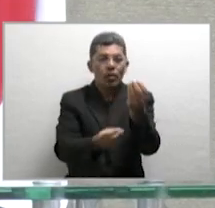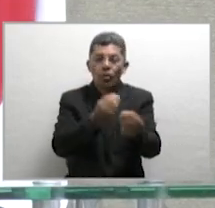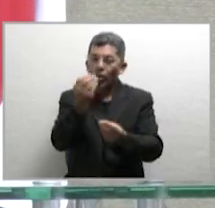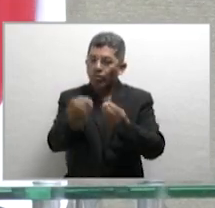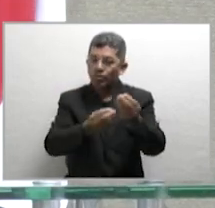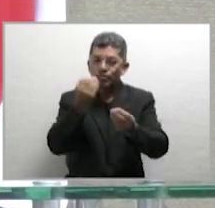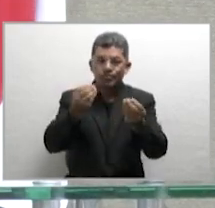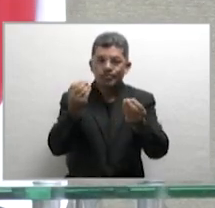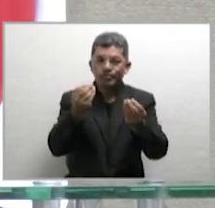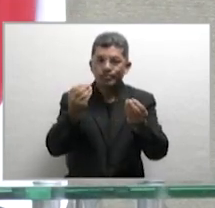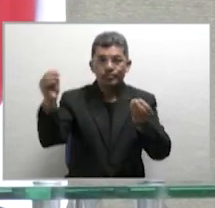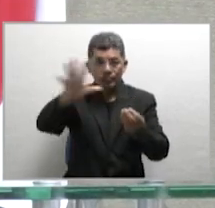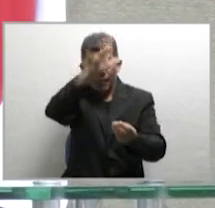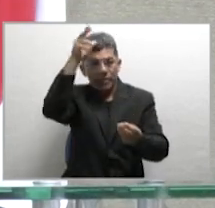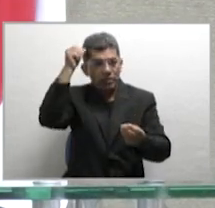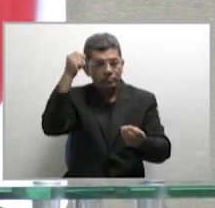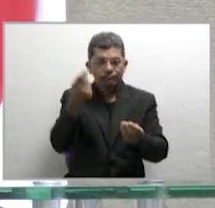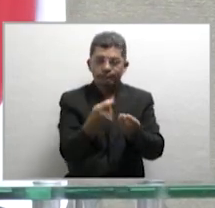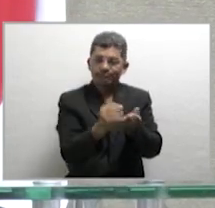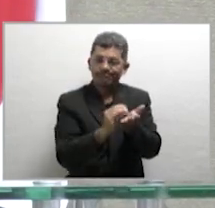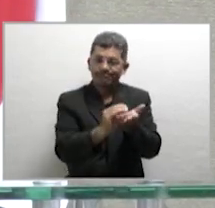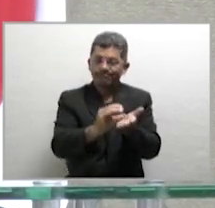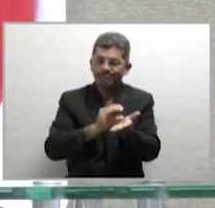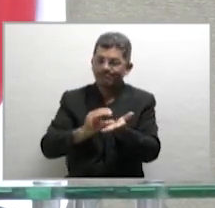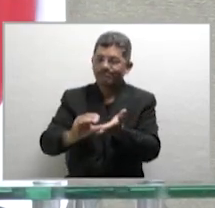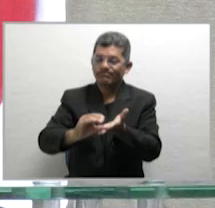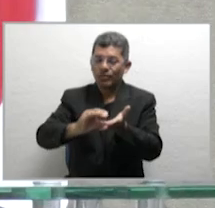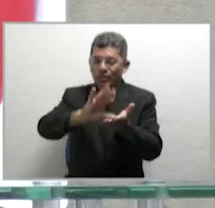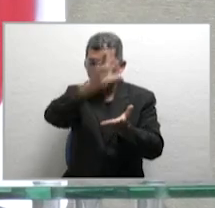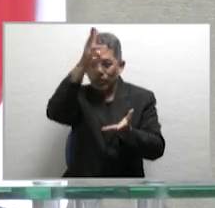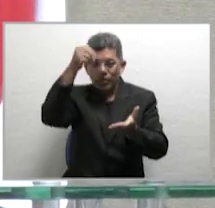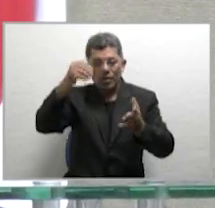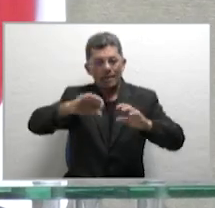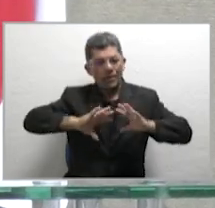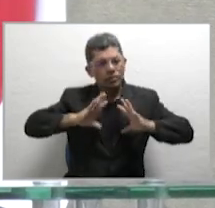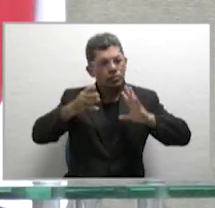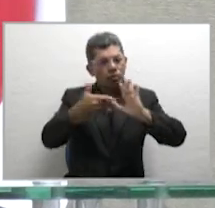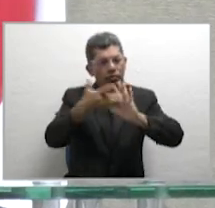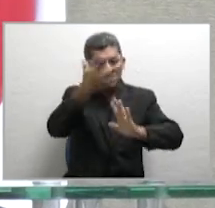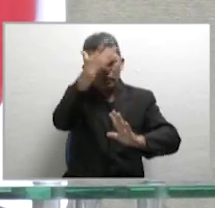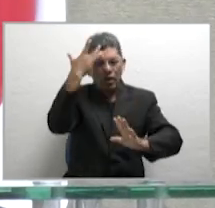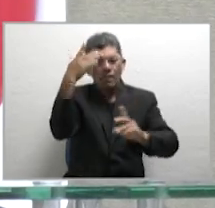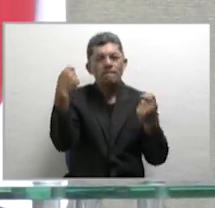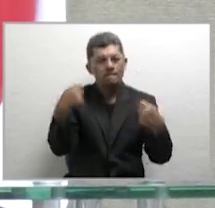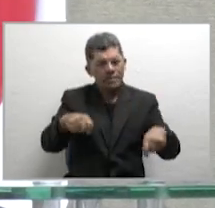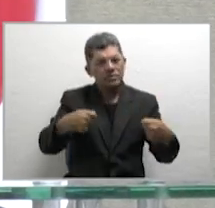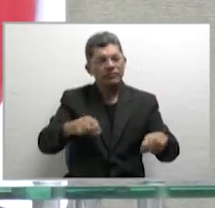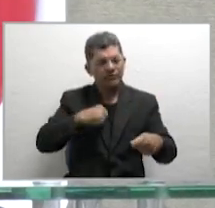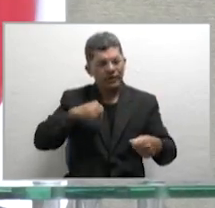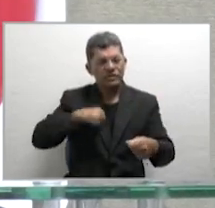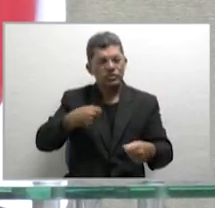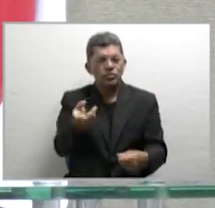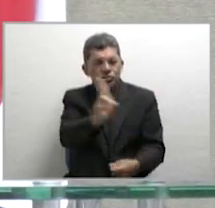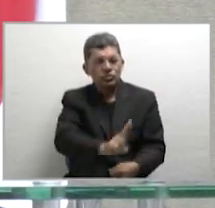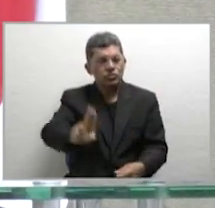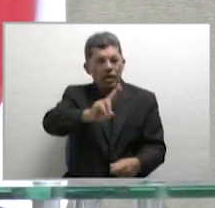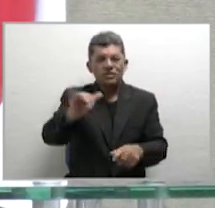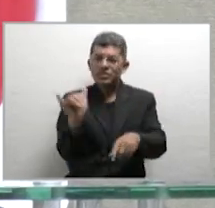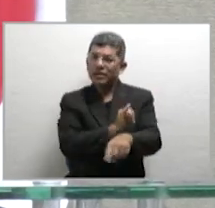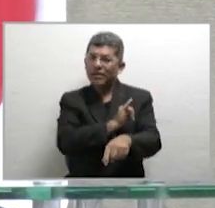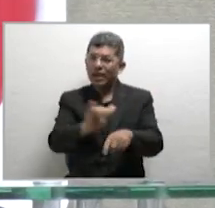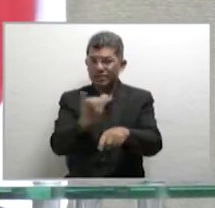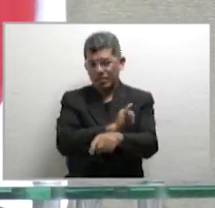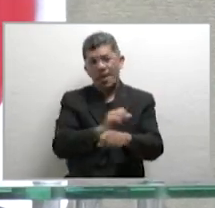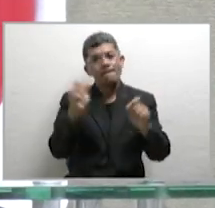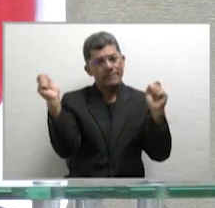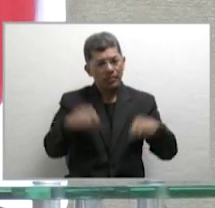do Amazonas ser distribuída com as pessoas. Nós precisamos construir ferramentas que possam,